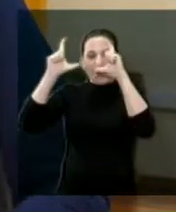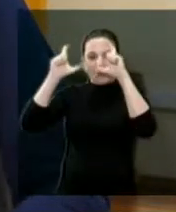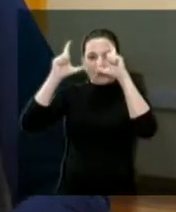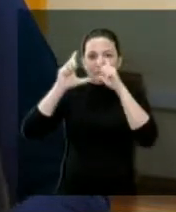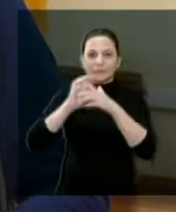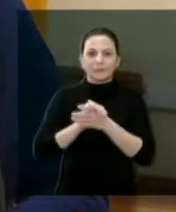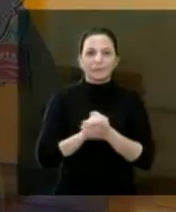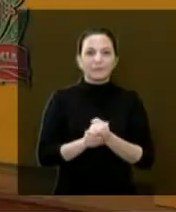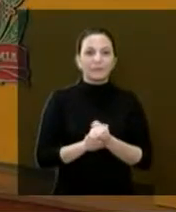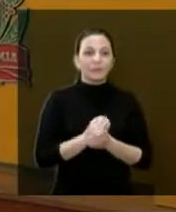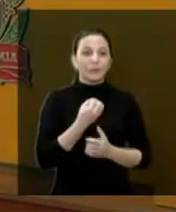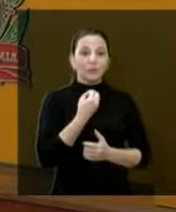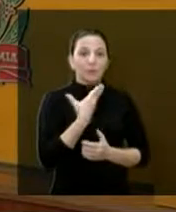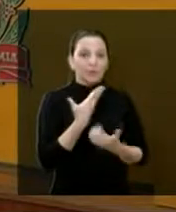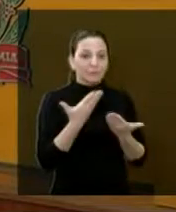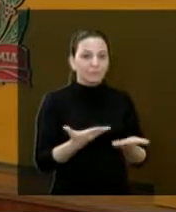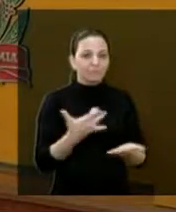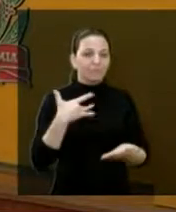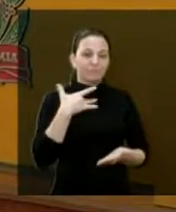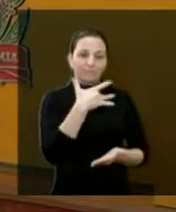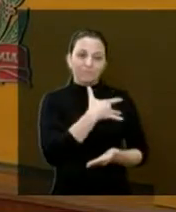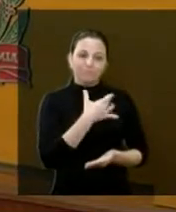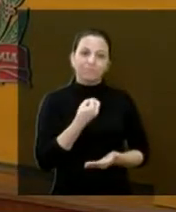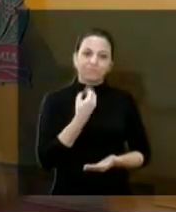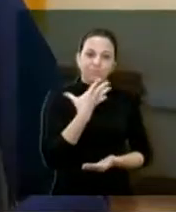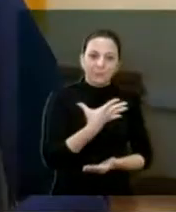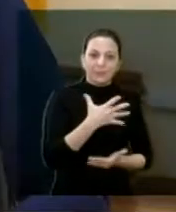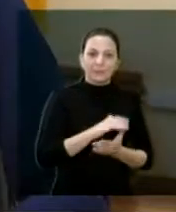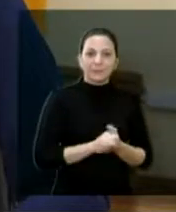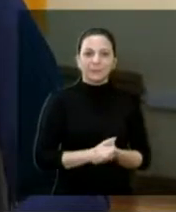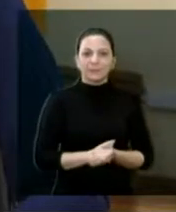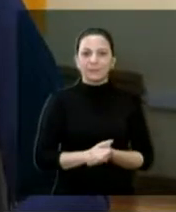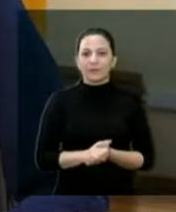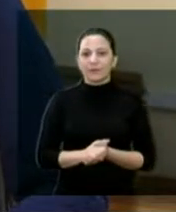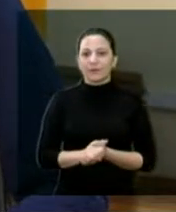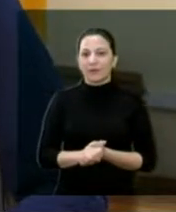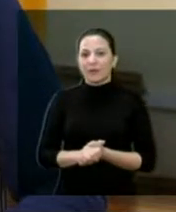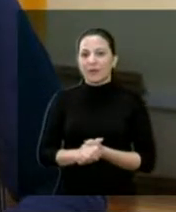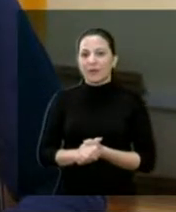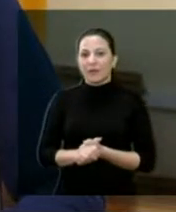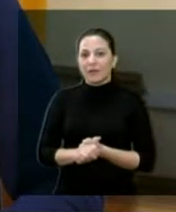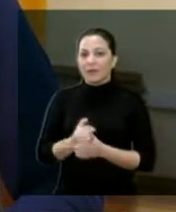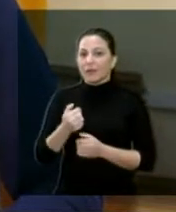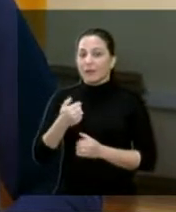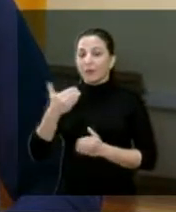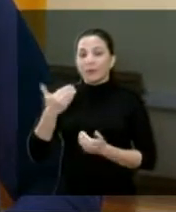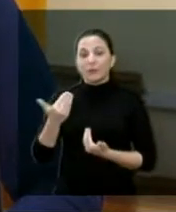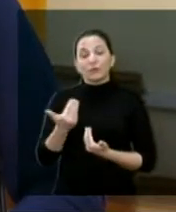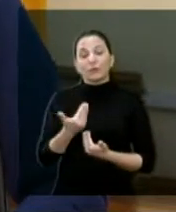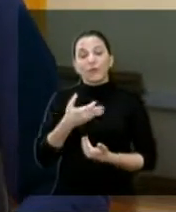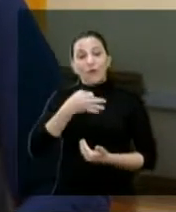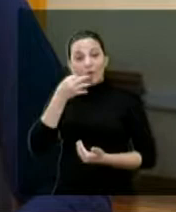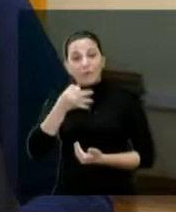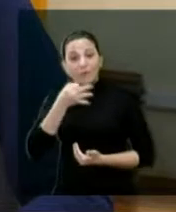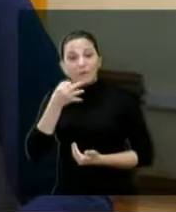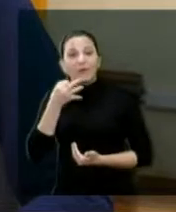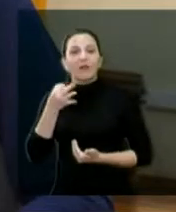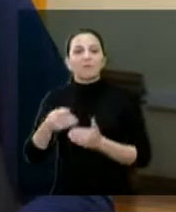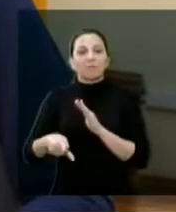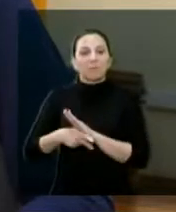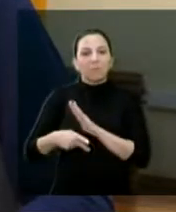Você tá tudo bem contigo? Bem, graças a Deus. Eu posso aqui dar um testemunho, eu acho que isso é importante as